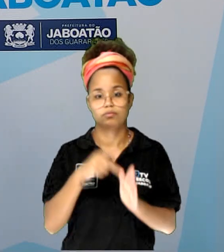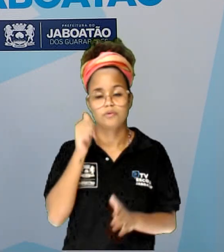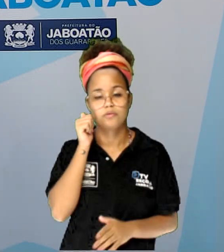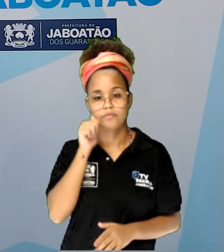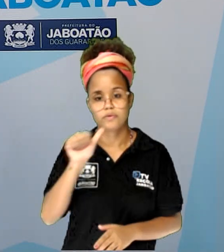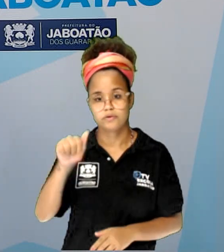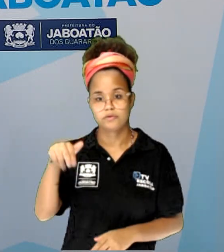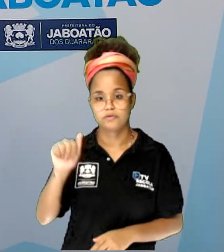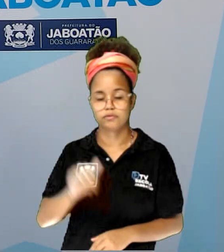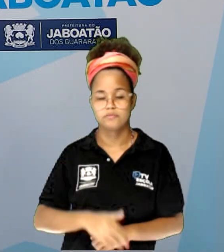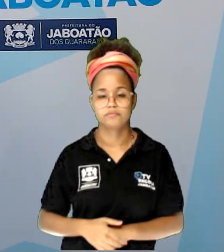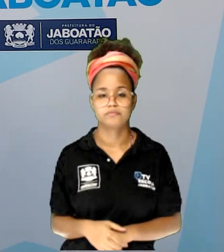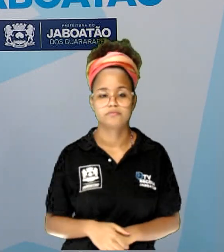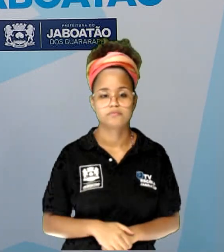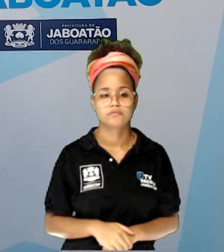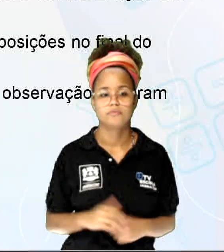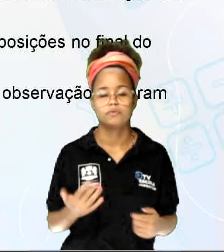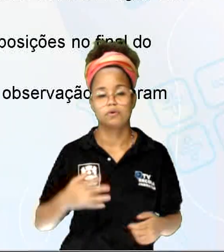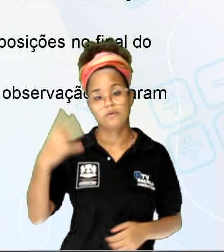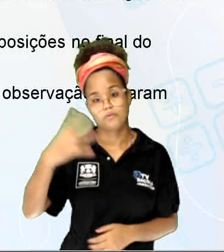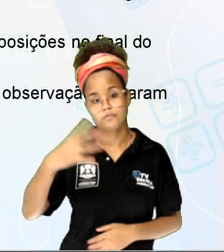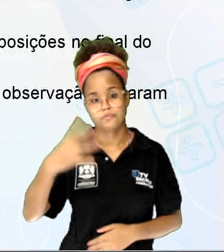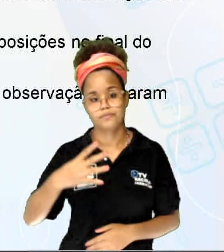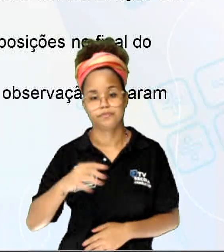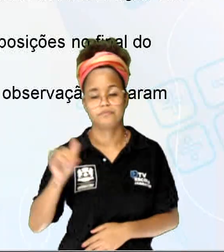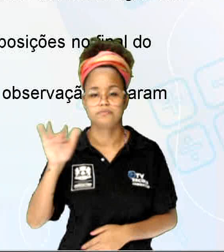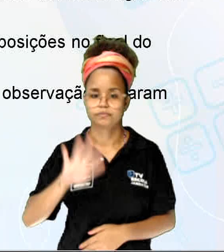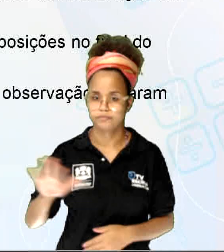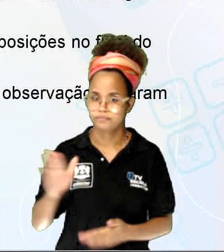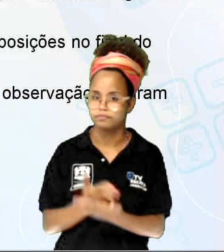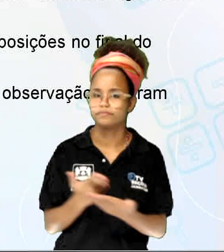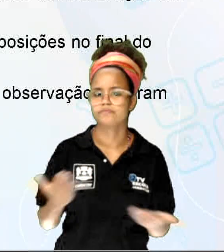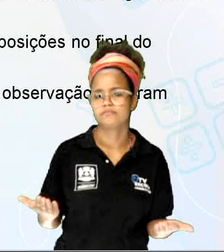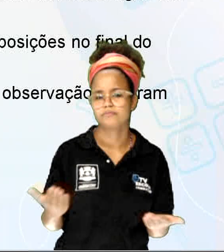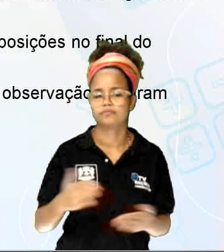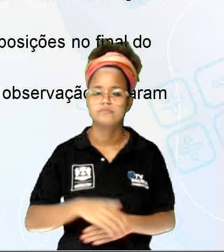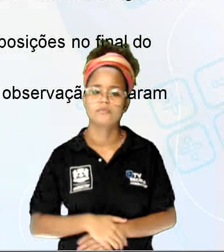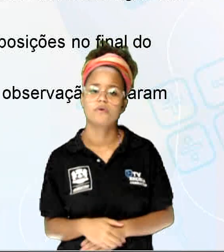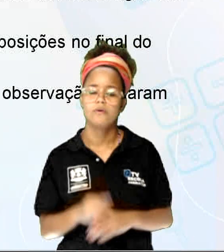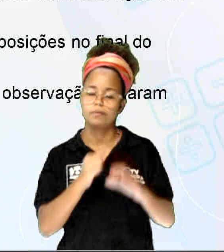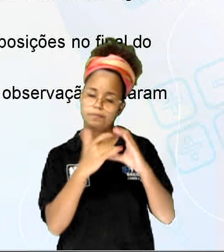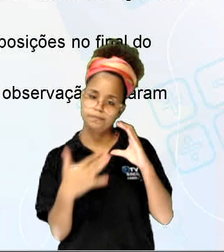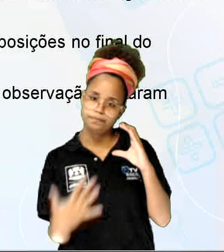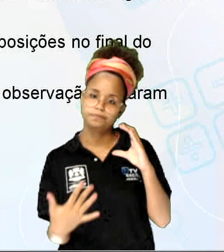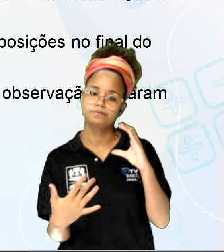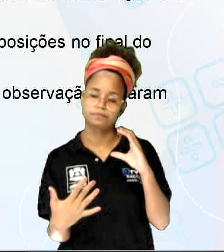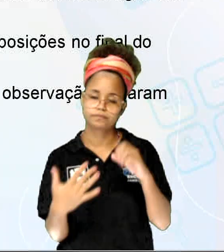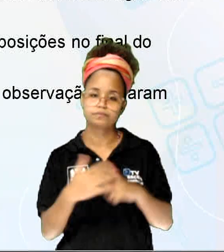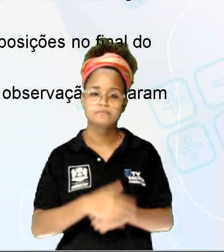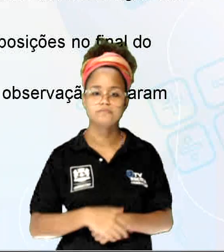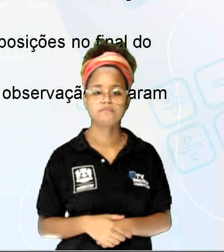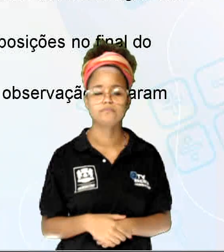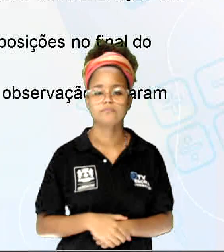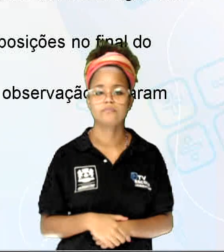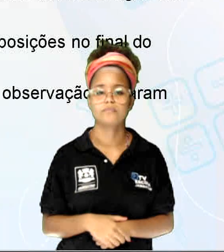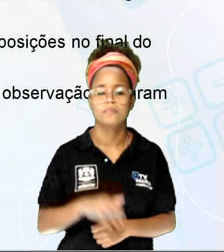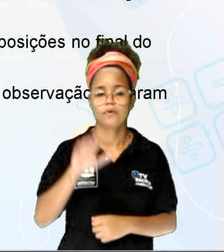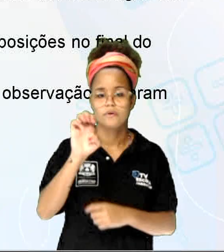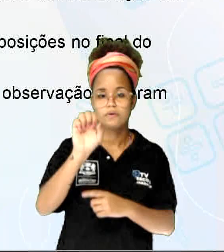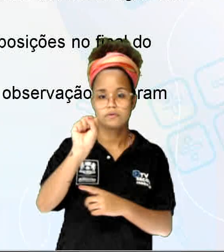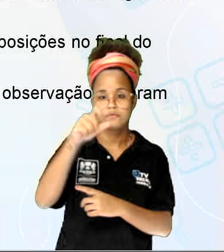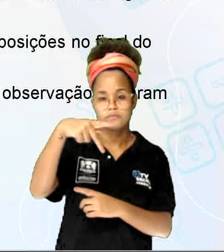né? Vamos lá para o item 4, aí na tela de vocês. As características espontaneidade e